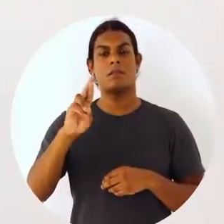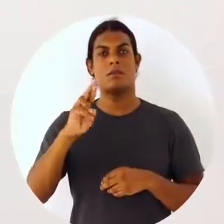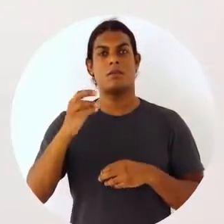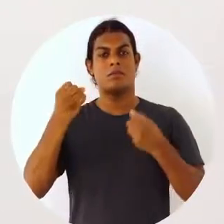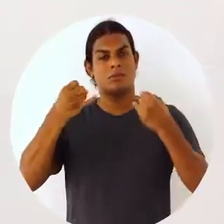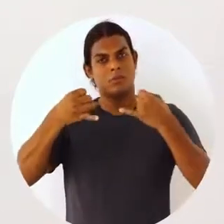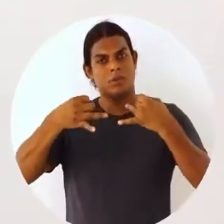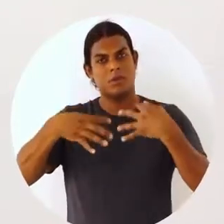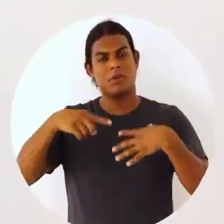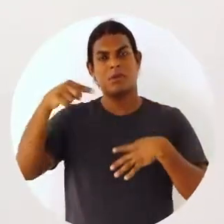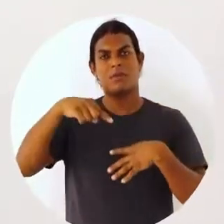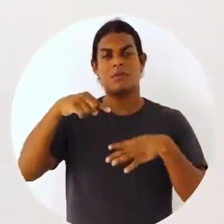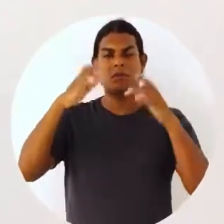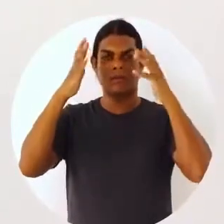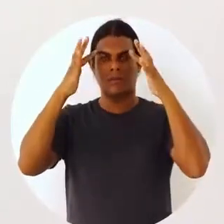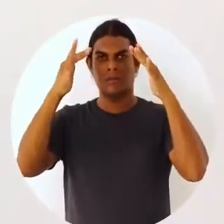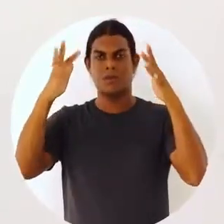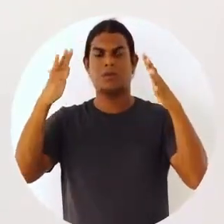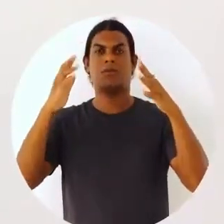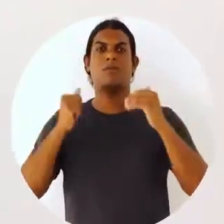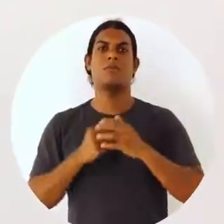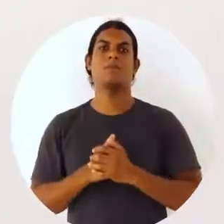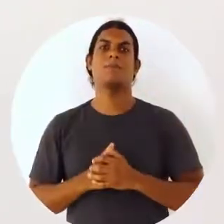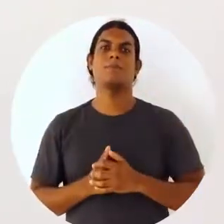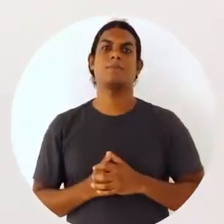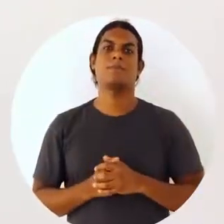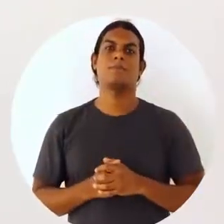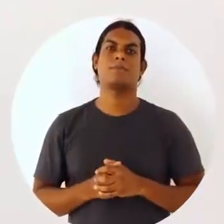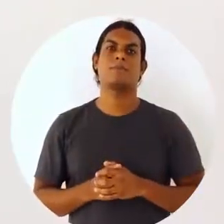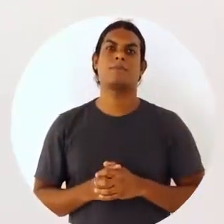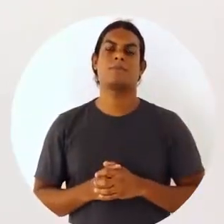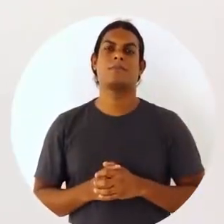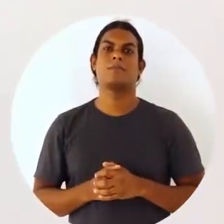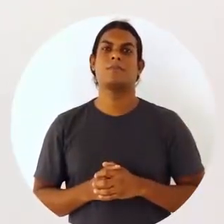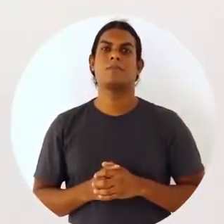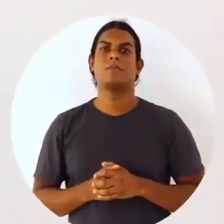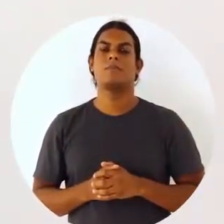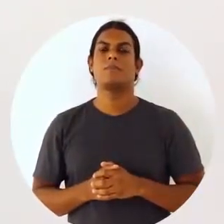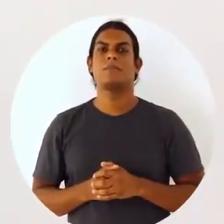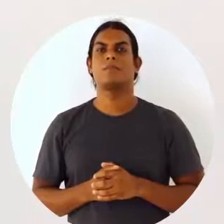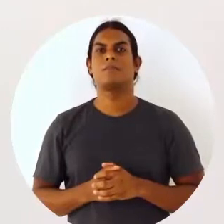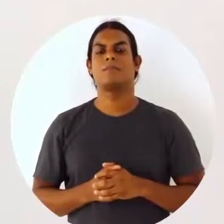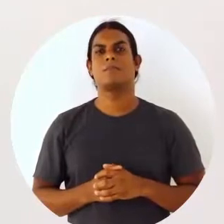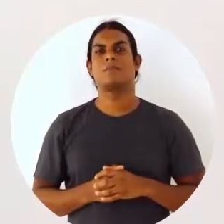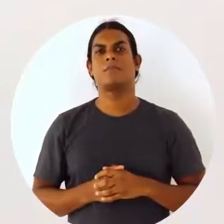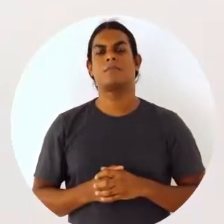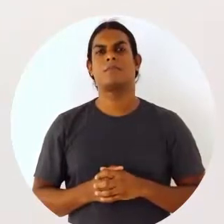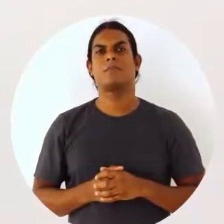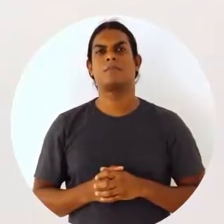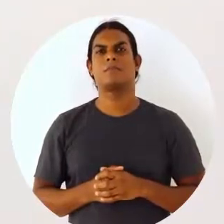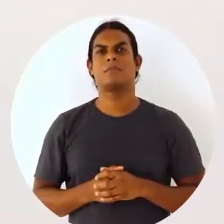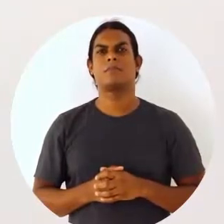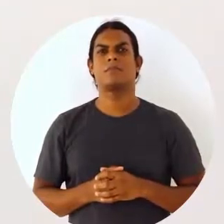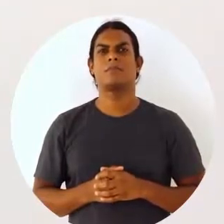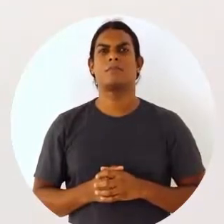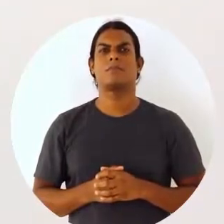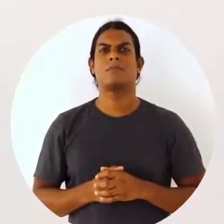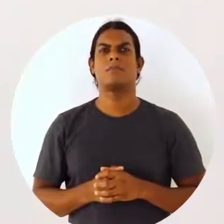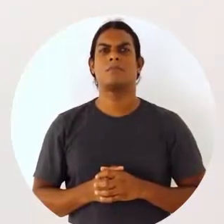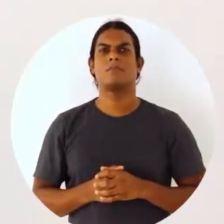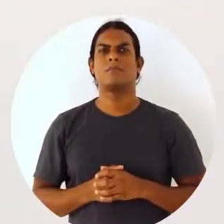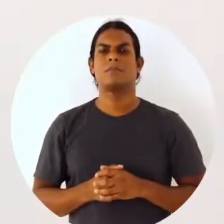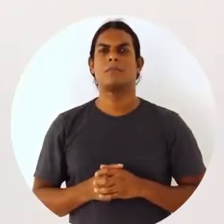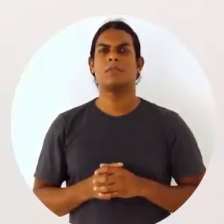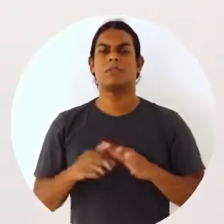cada funcionário executando apenas pequena parte do trabalho, mas ele executa essa pequena parte de maneira boa, ou seja, de maneira rápida